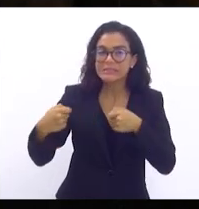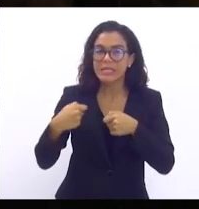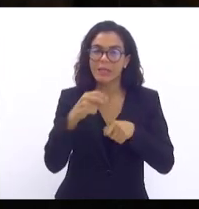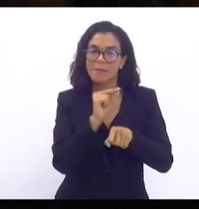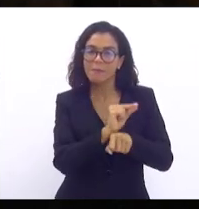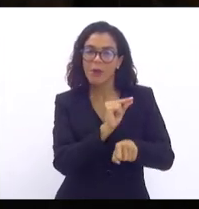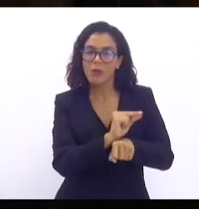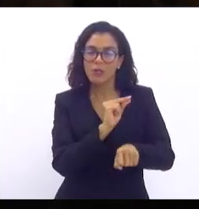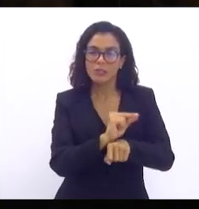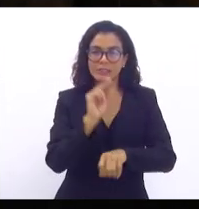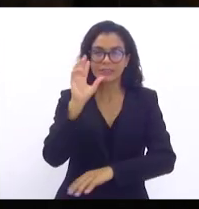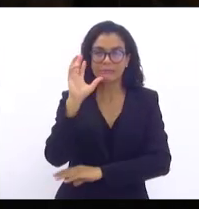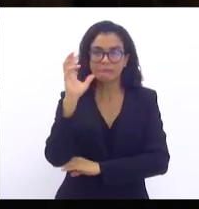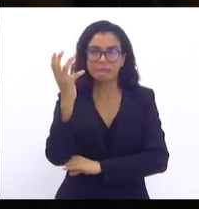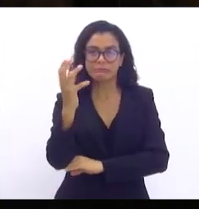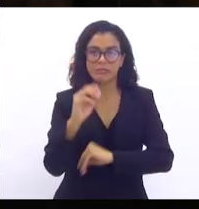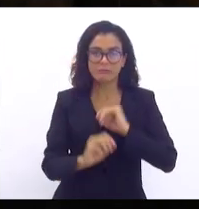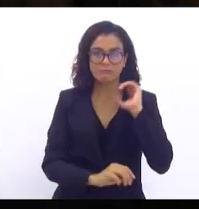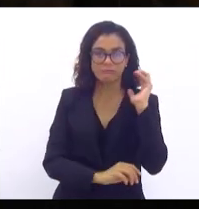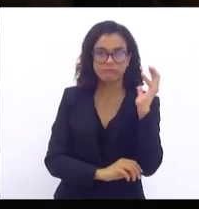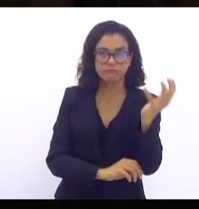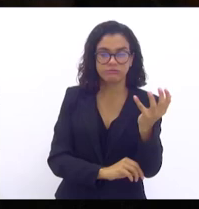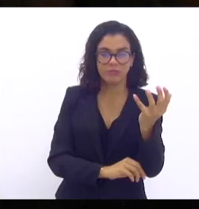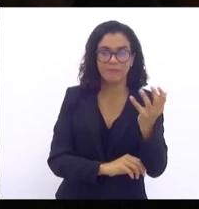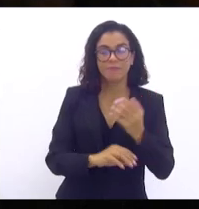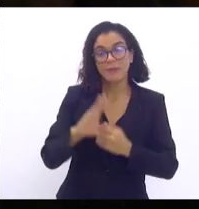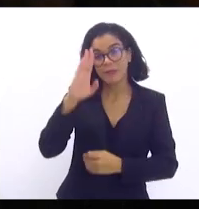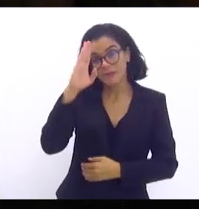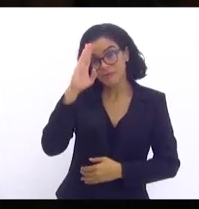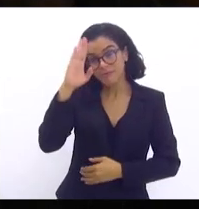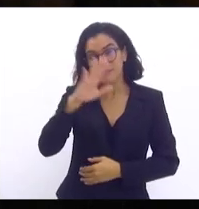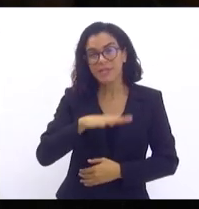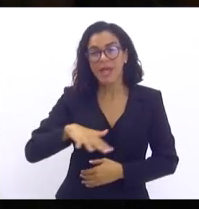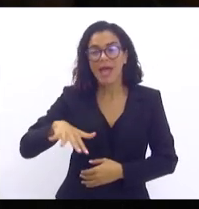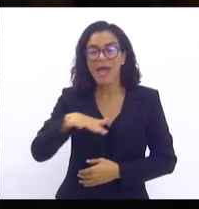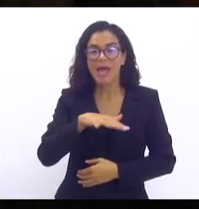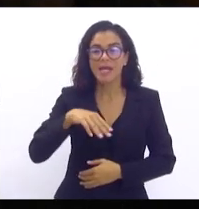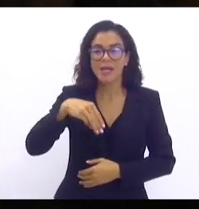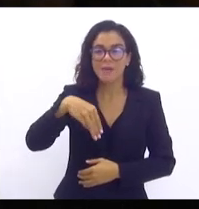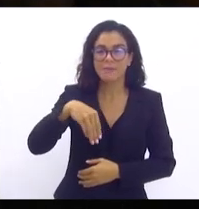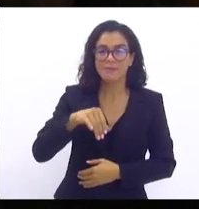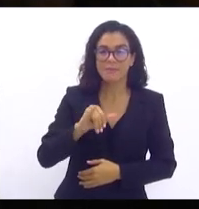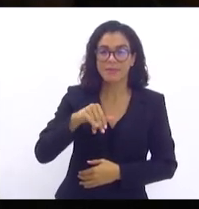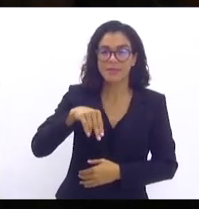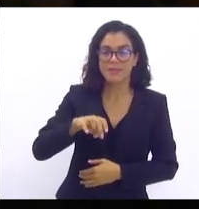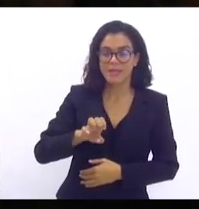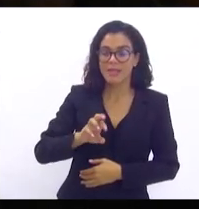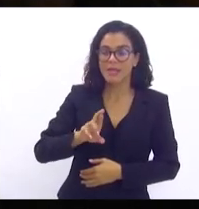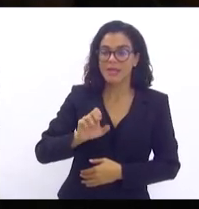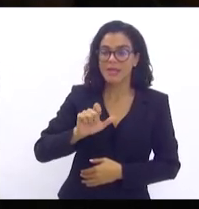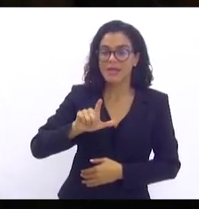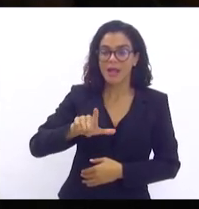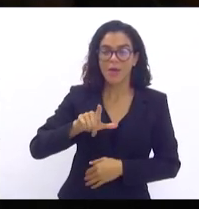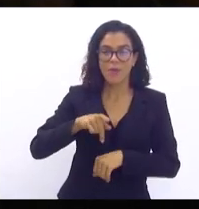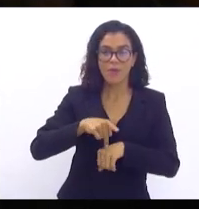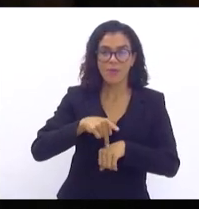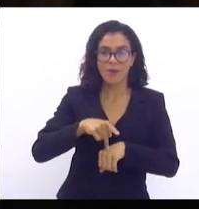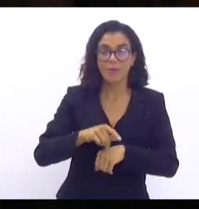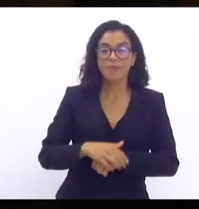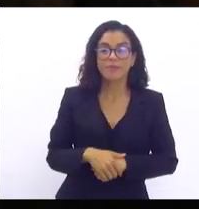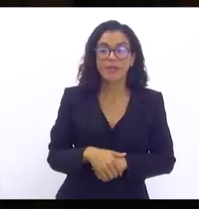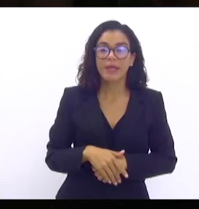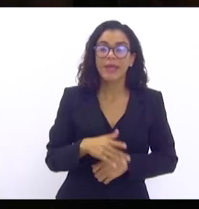ambientais, principalmente na área mineral. E mesmo na alimentação com grãos,